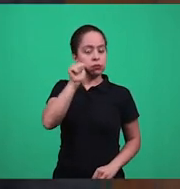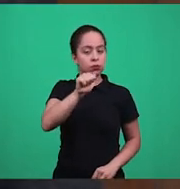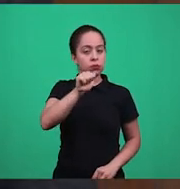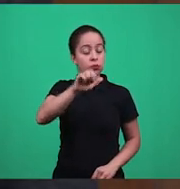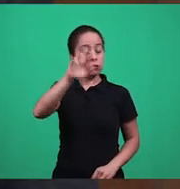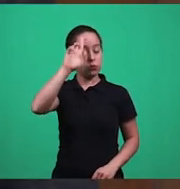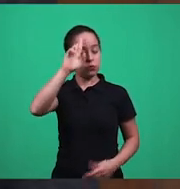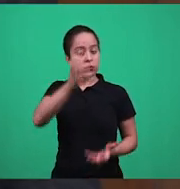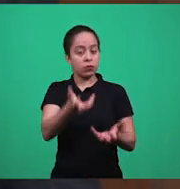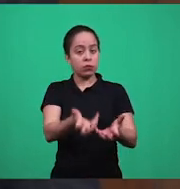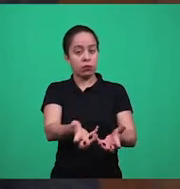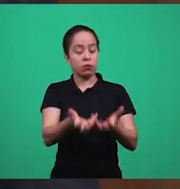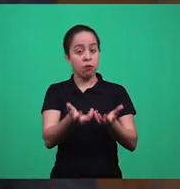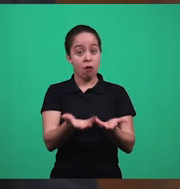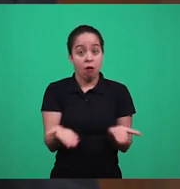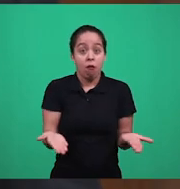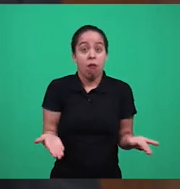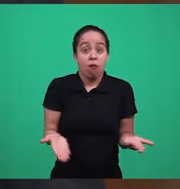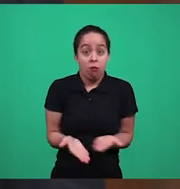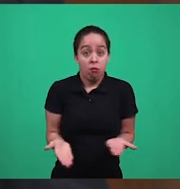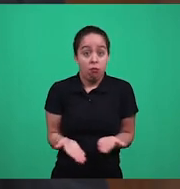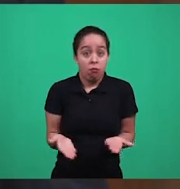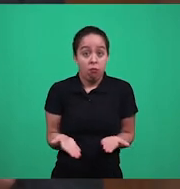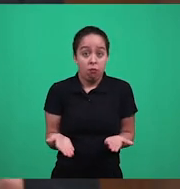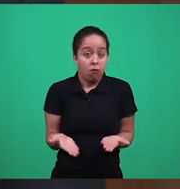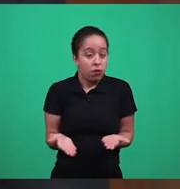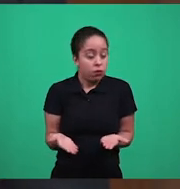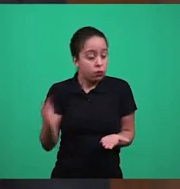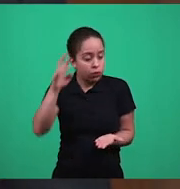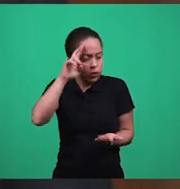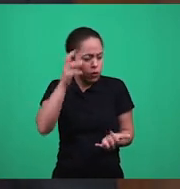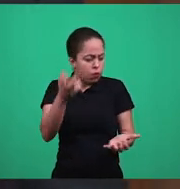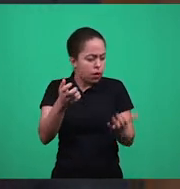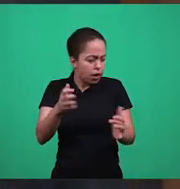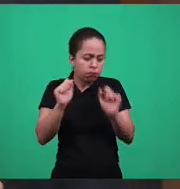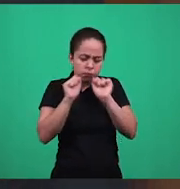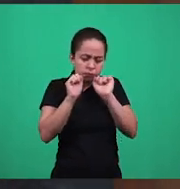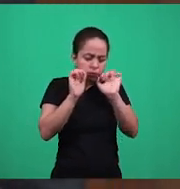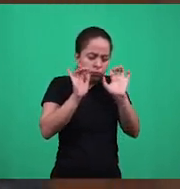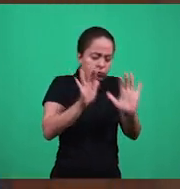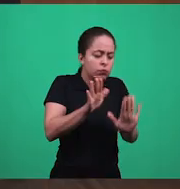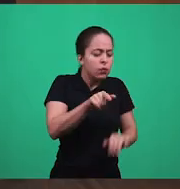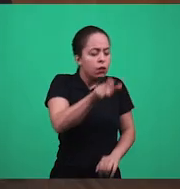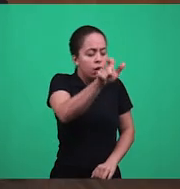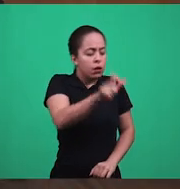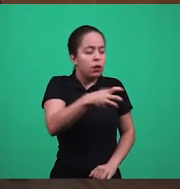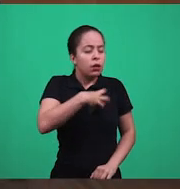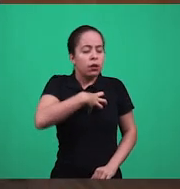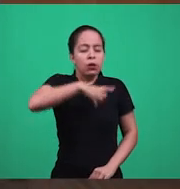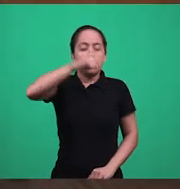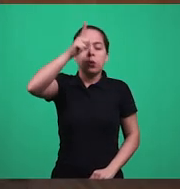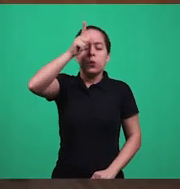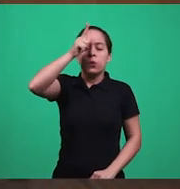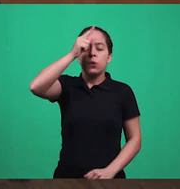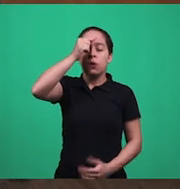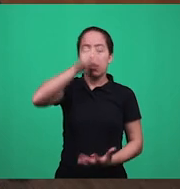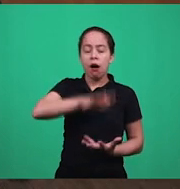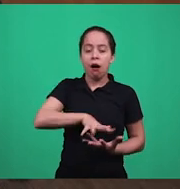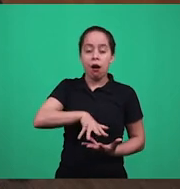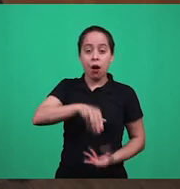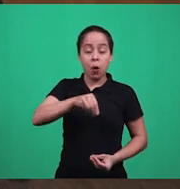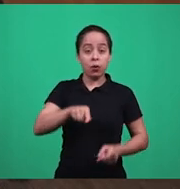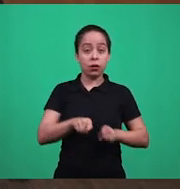e dando a essa senhora já nesta hora, neste instante, uma bênção de descanso e refrigério